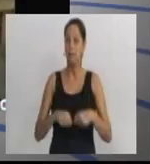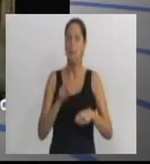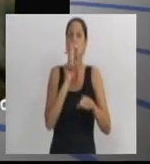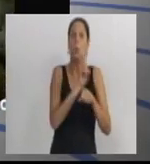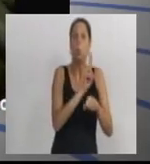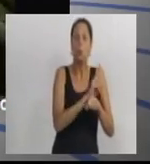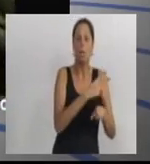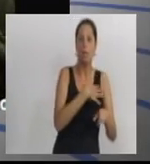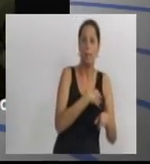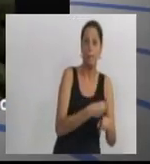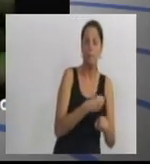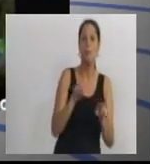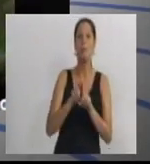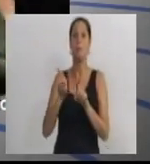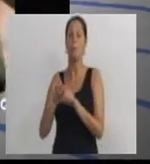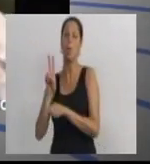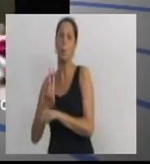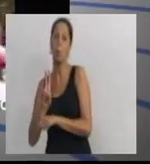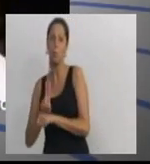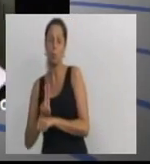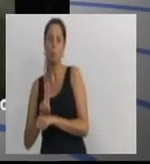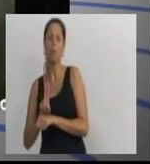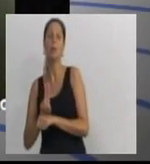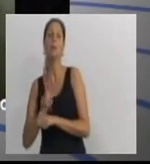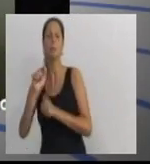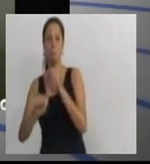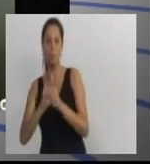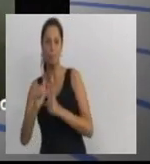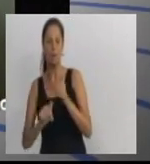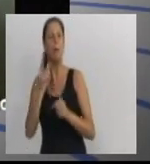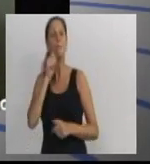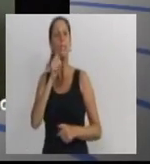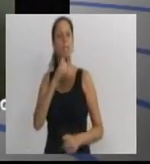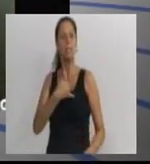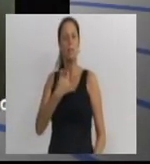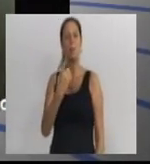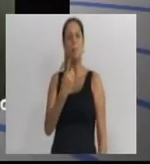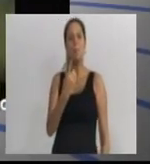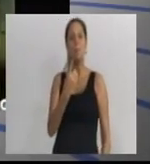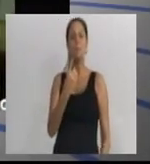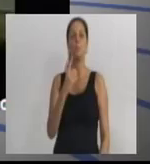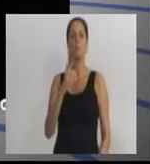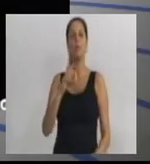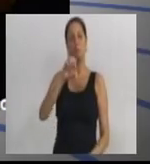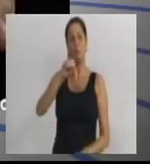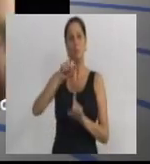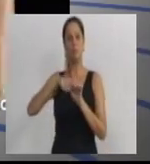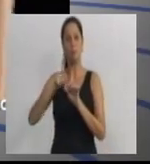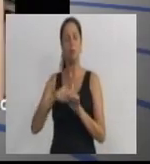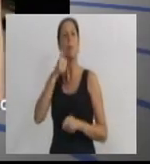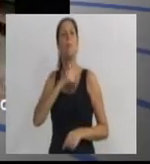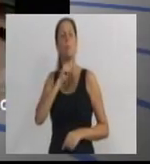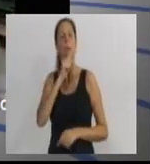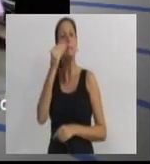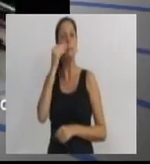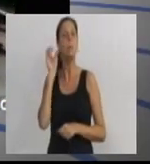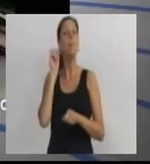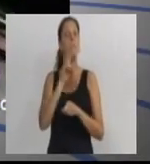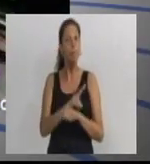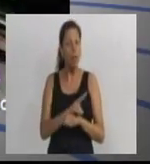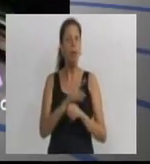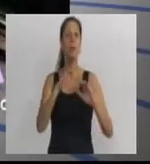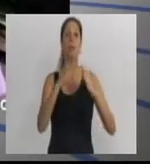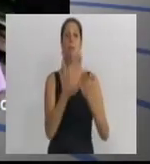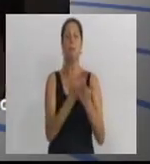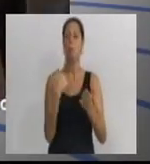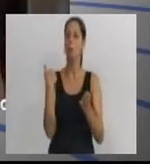cuidar da filha, a pequena Harmonia, de 1 ano e 9 meses. A mãe tenta uma vaga numa creche de Blumenau, mas por